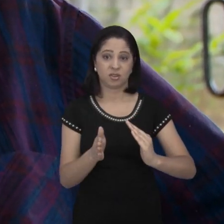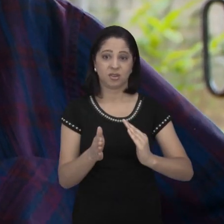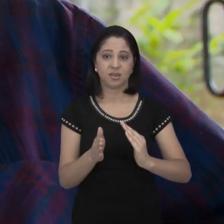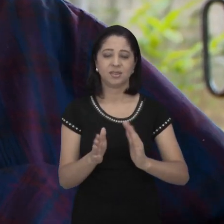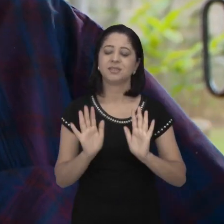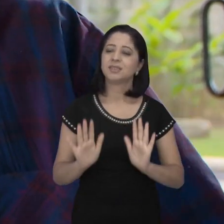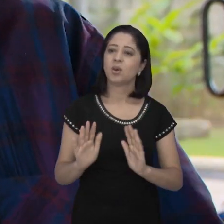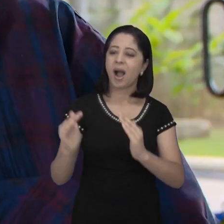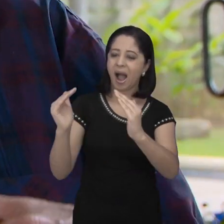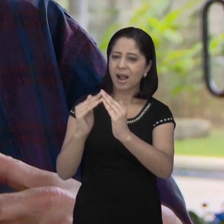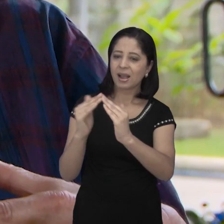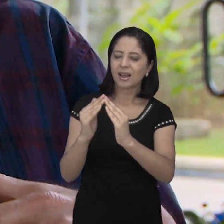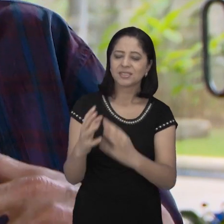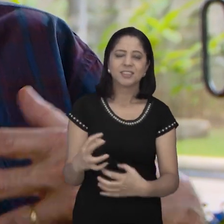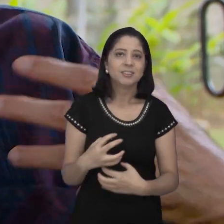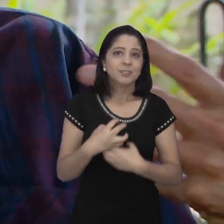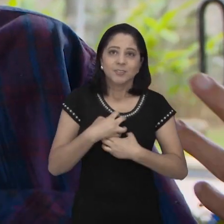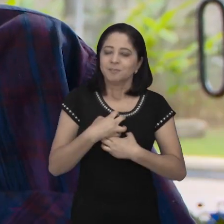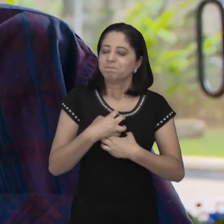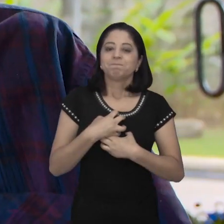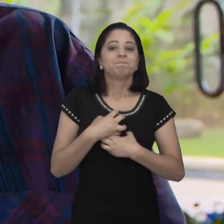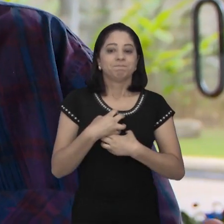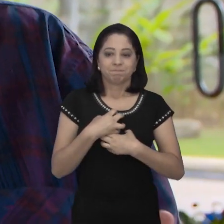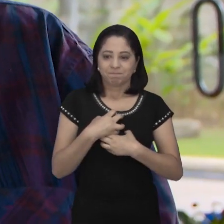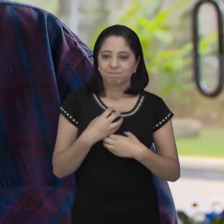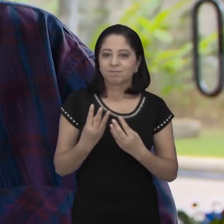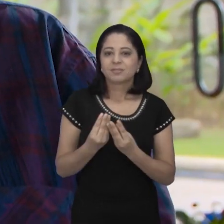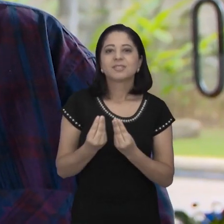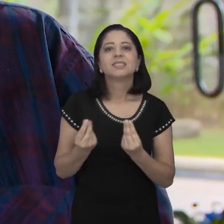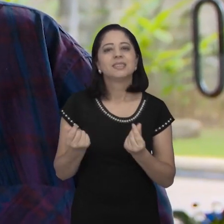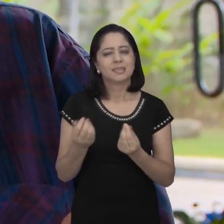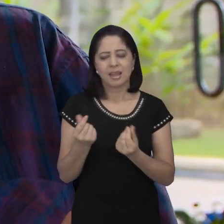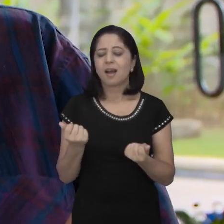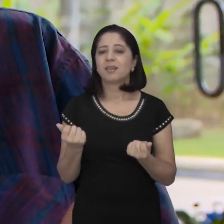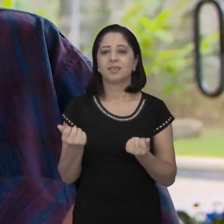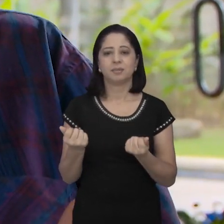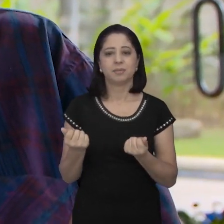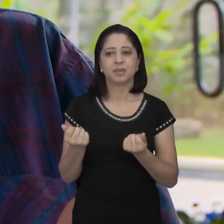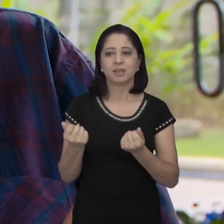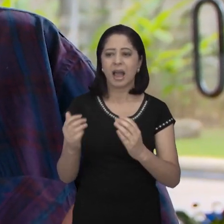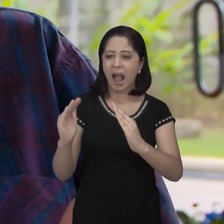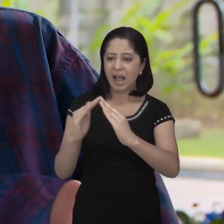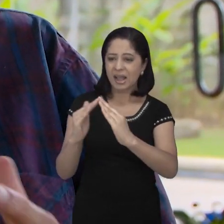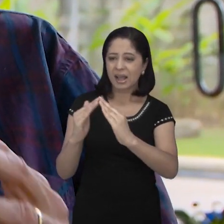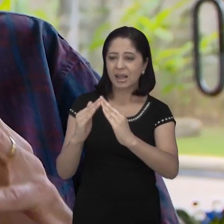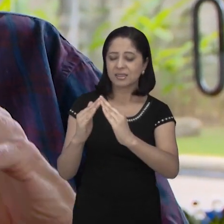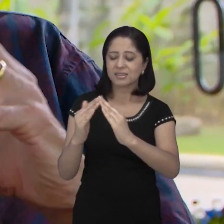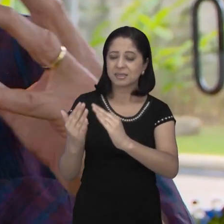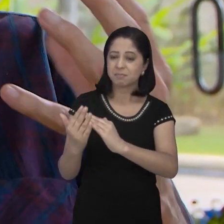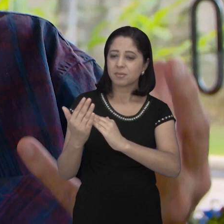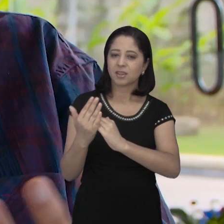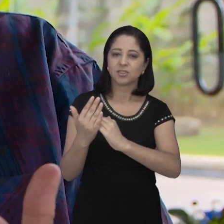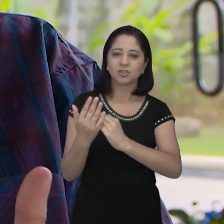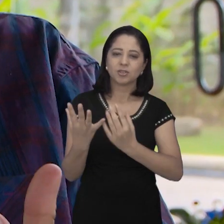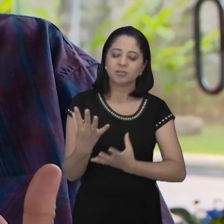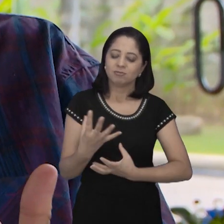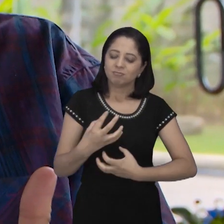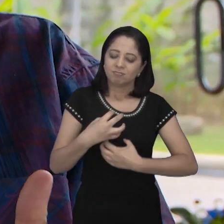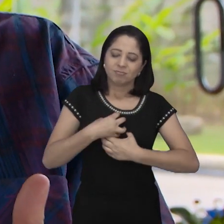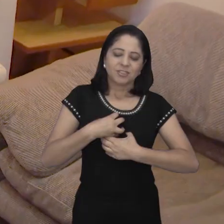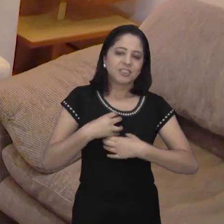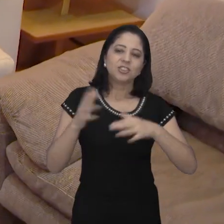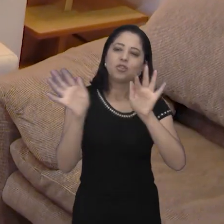foi, eu acredito que ela ajudou, até nisso essa casa foi linda. Ela ajudou a criar